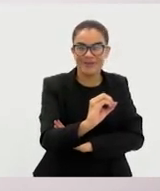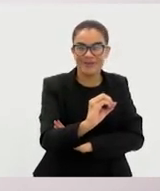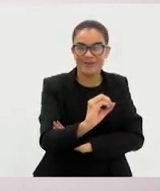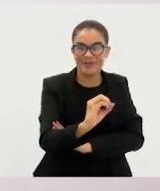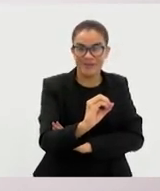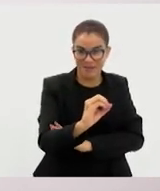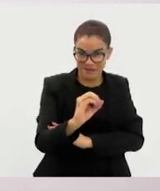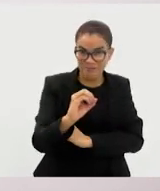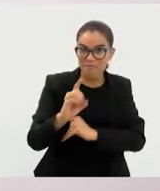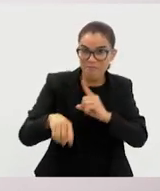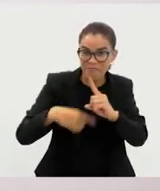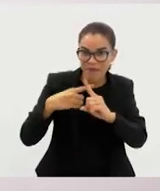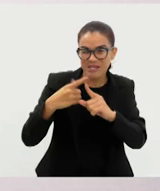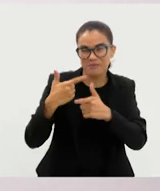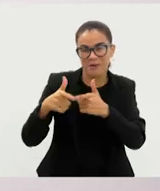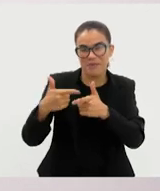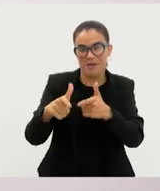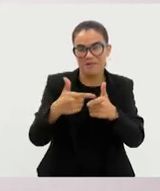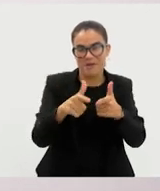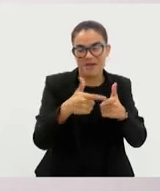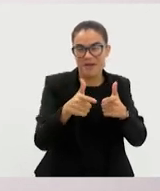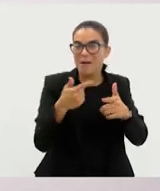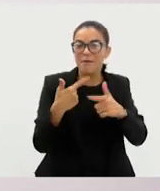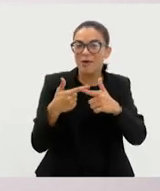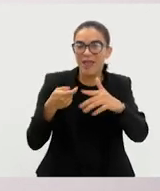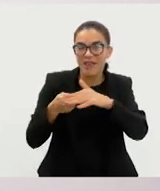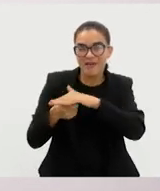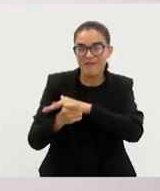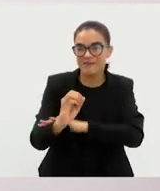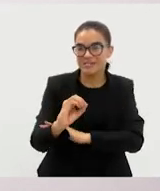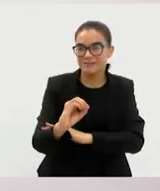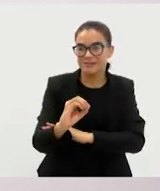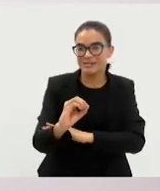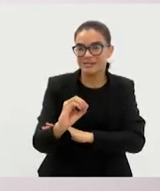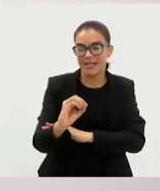Ainda vai ter problema, mesmo com investimento zero.